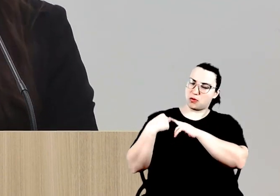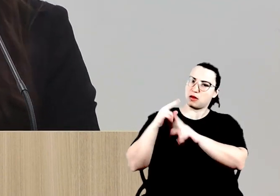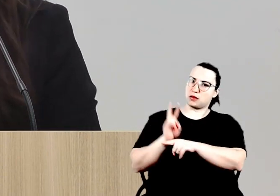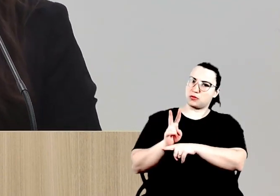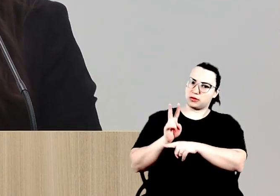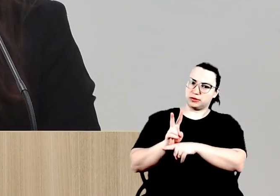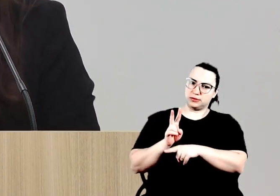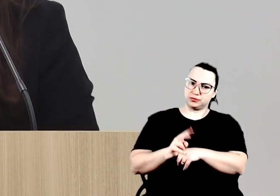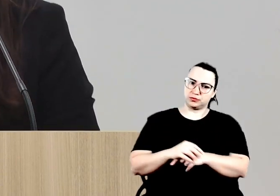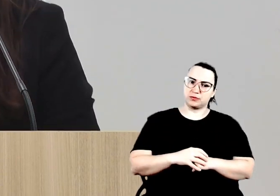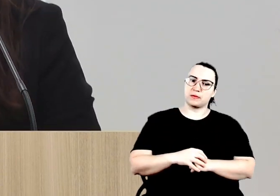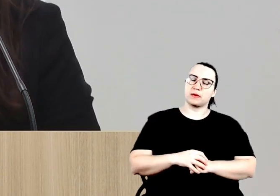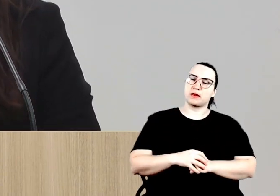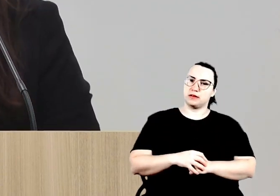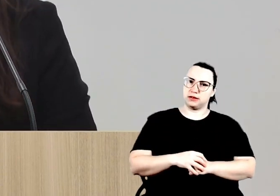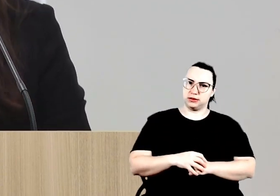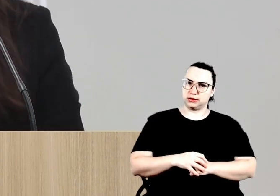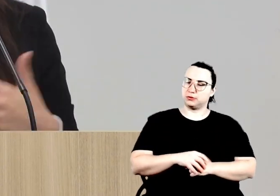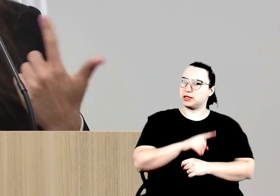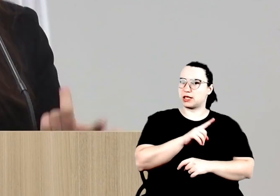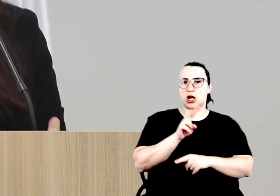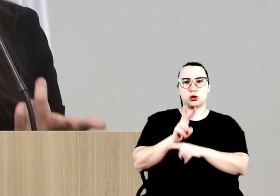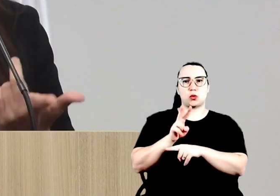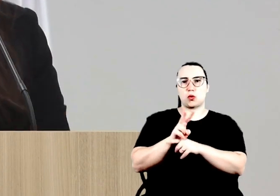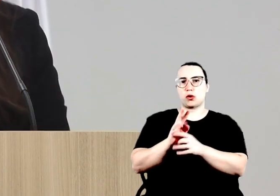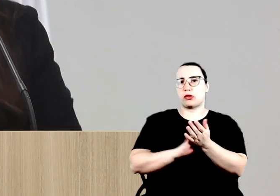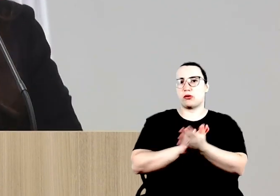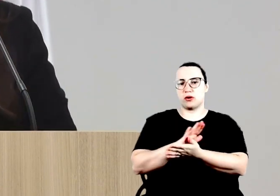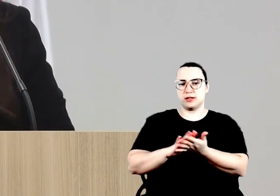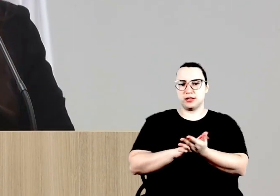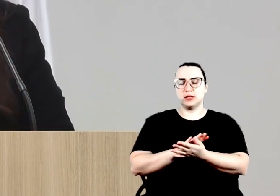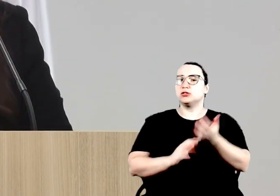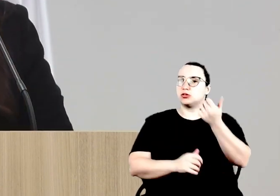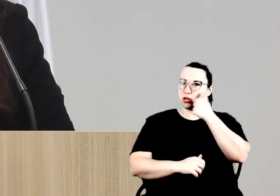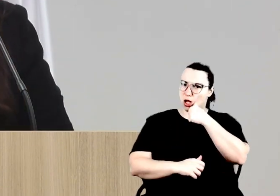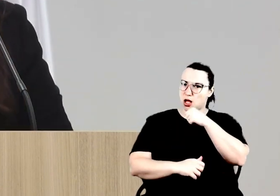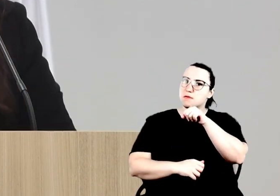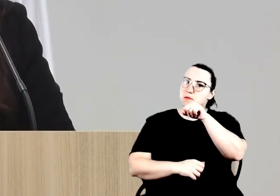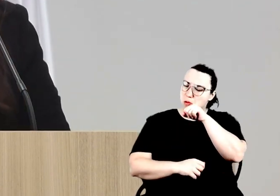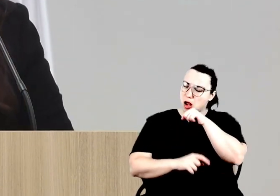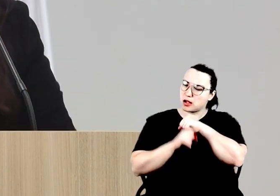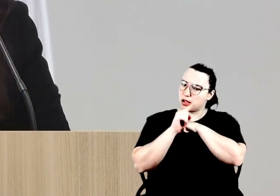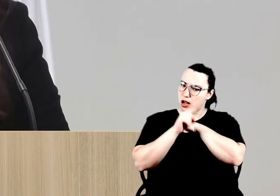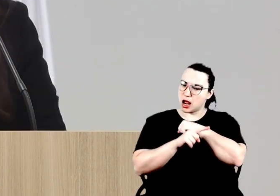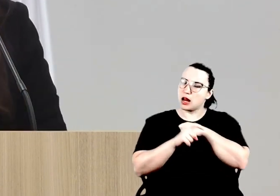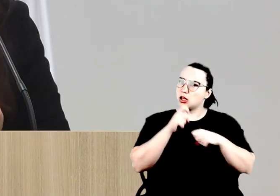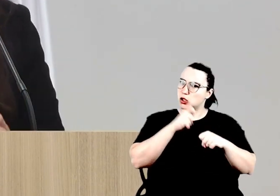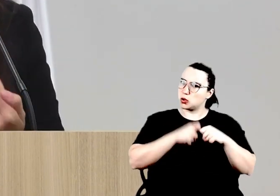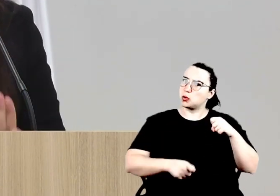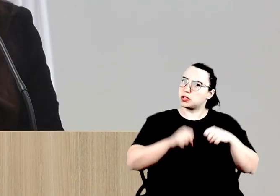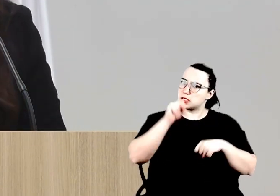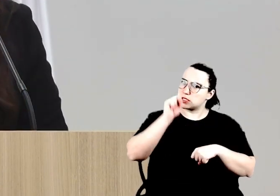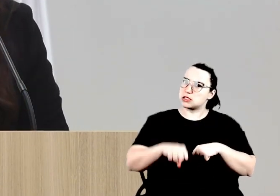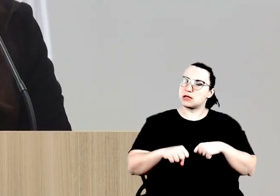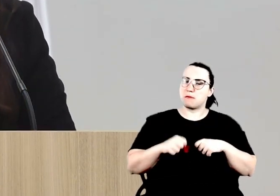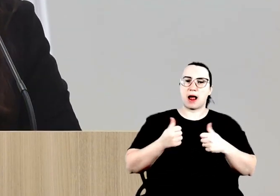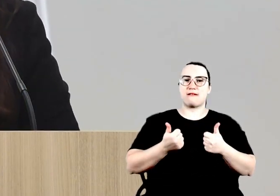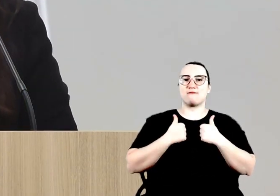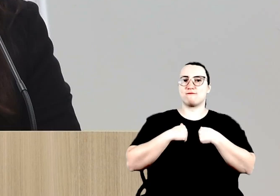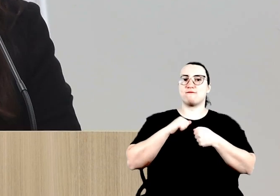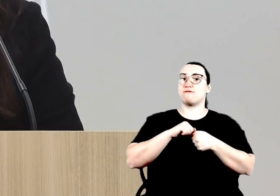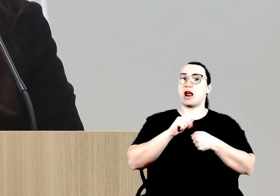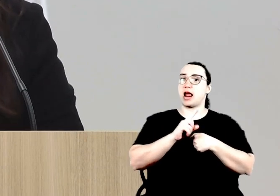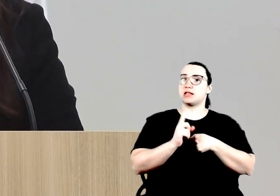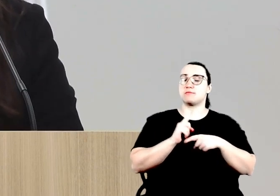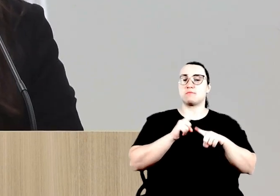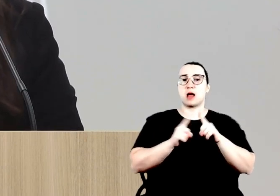não estava sendo exercida no caso. Então, aquela mãe vinha respondendo sobre estupro de vulnerável, mesmo sem ter sido a pessoa que